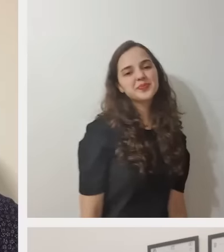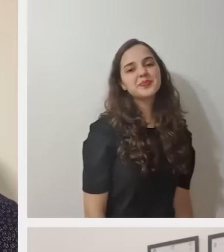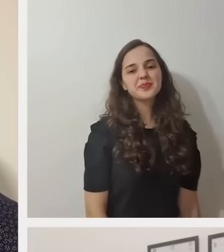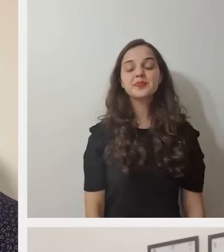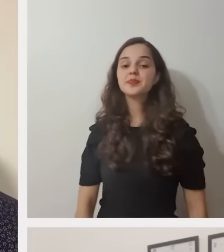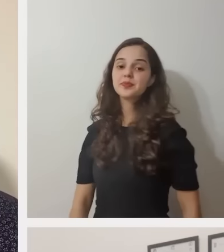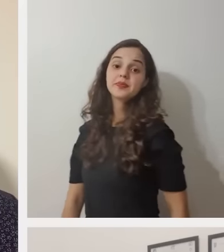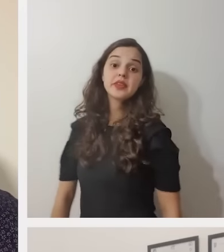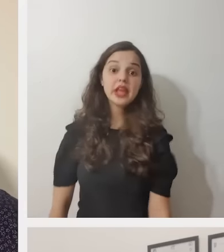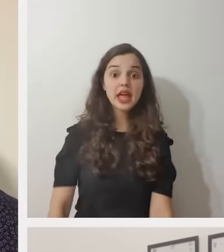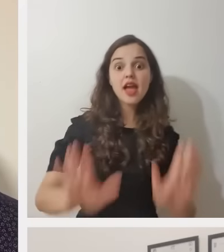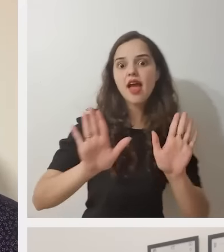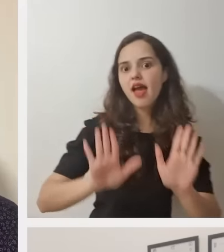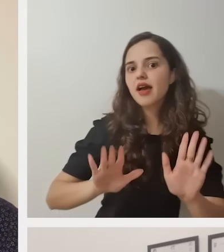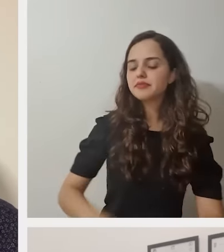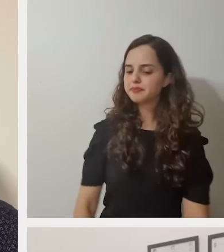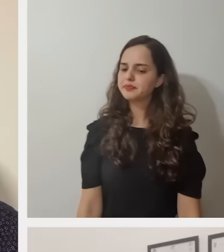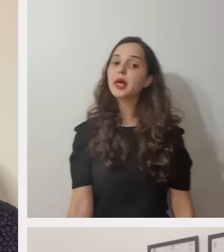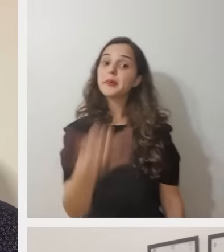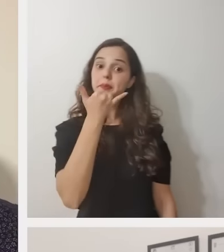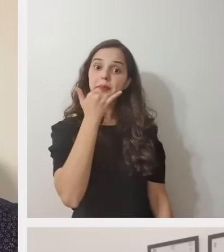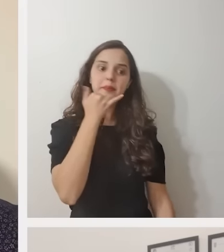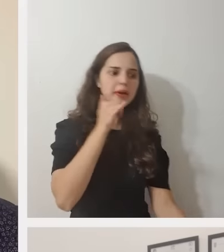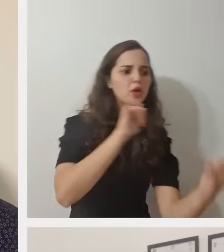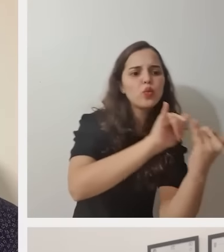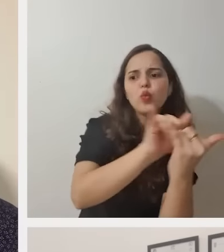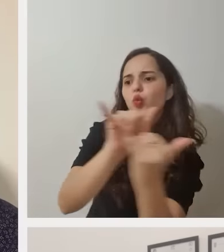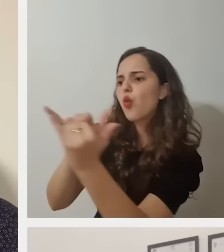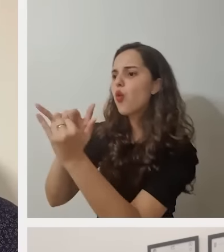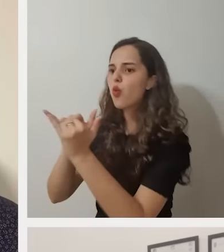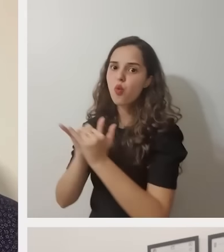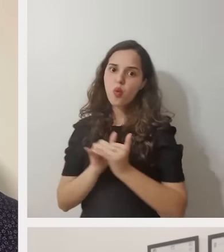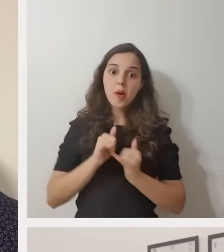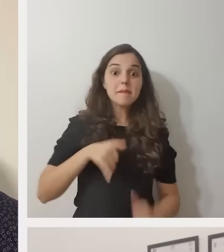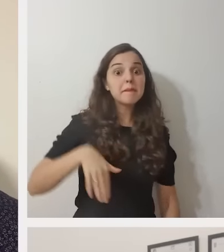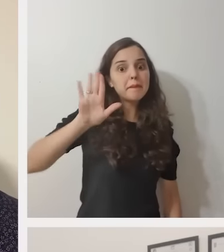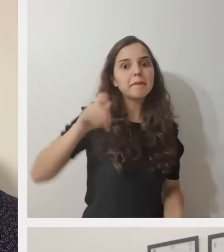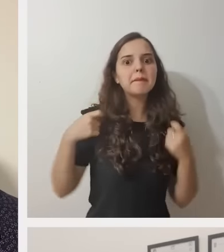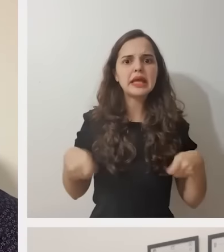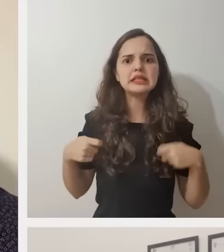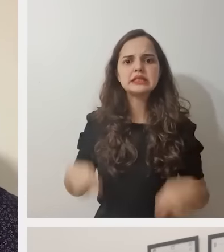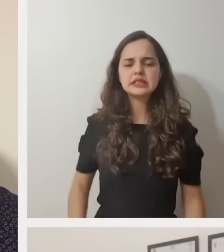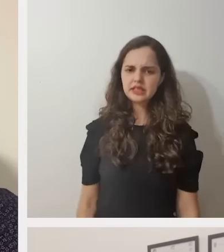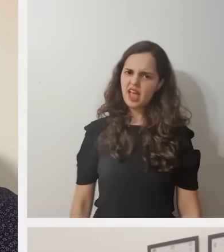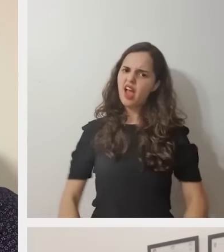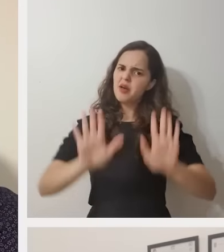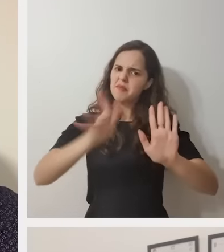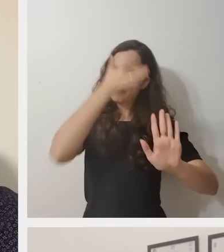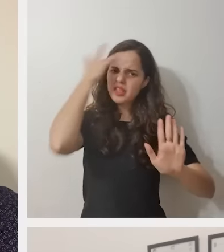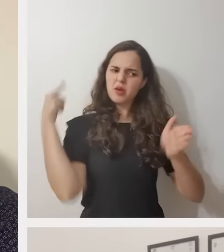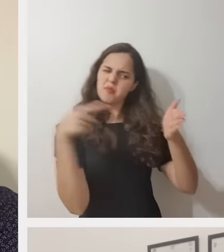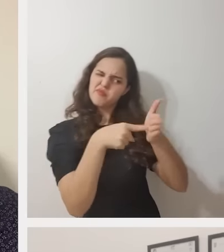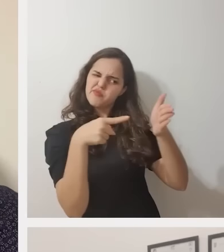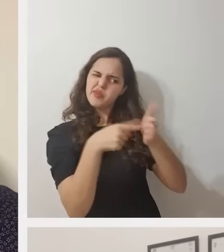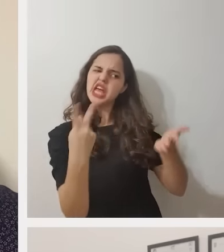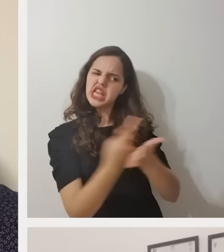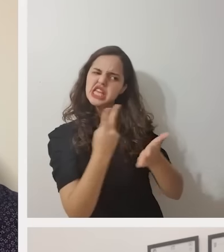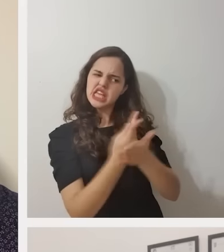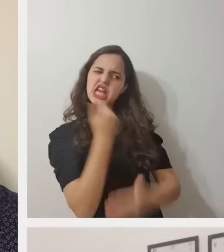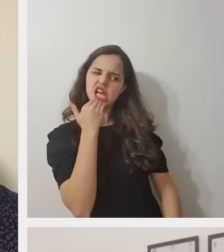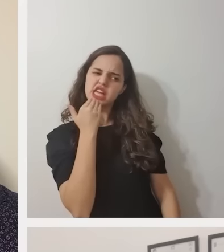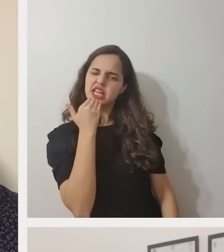E se tivesse mais perdão, se no lugar de apontar em tantos erros fossem